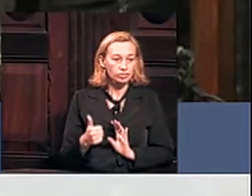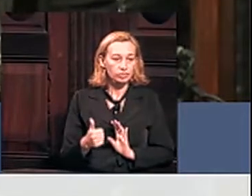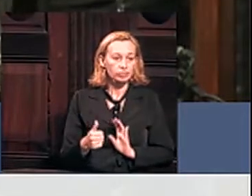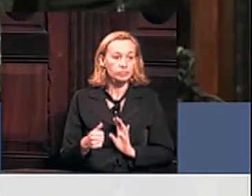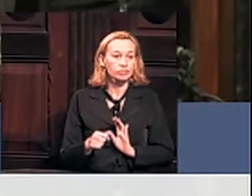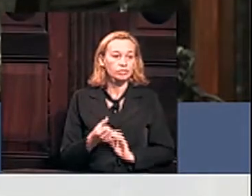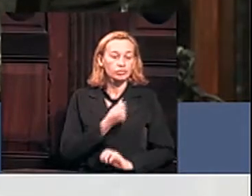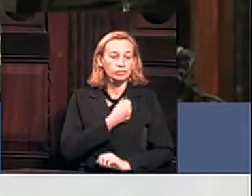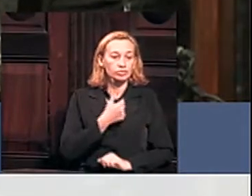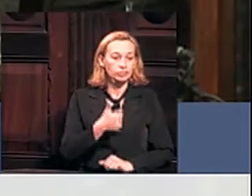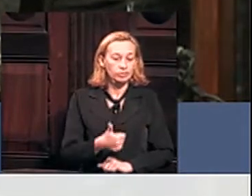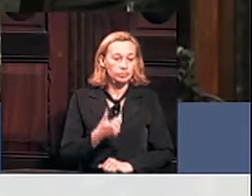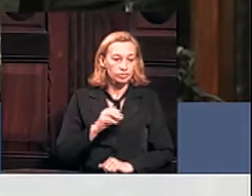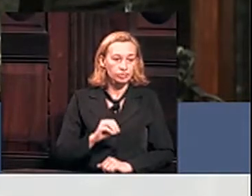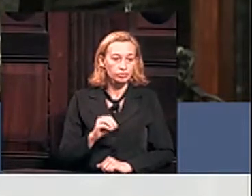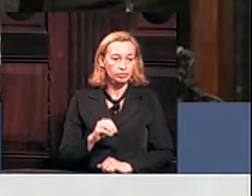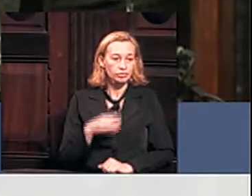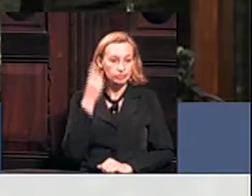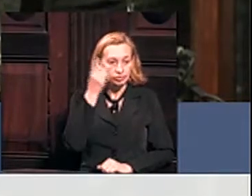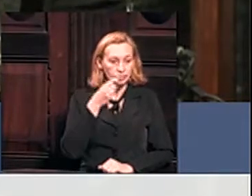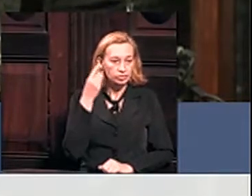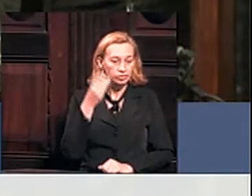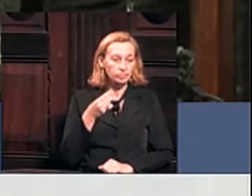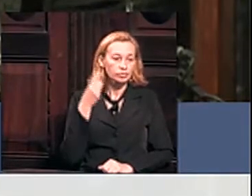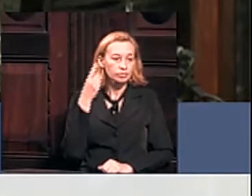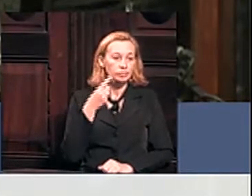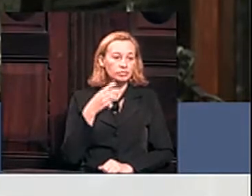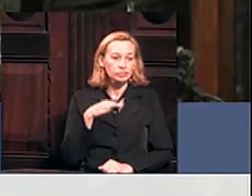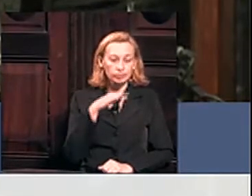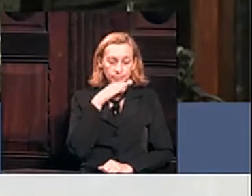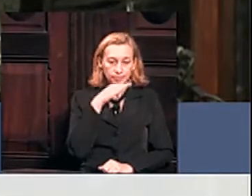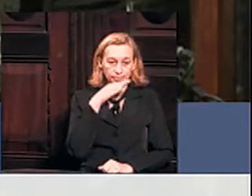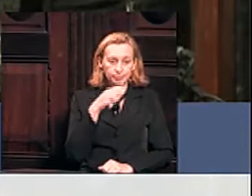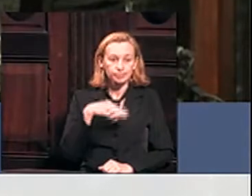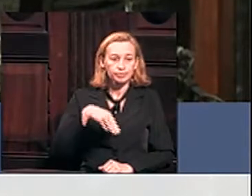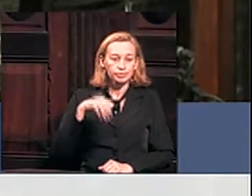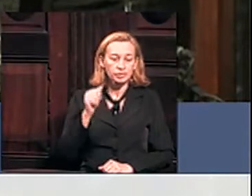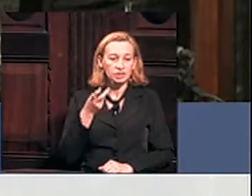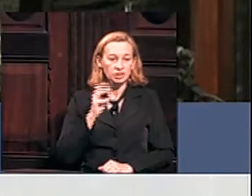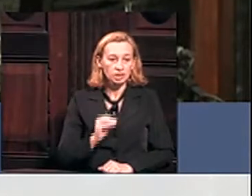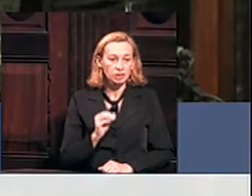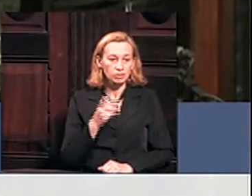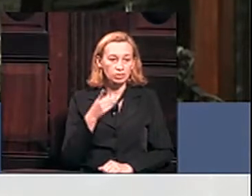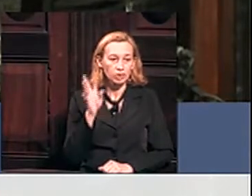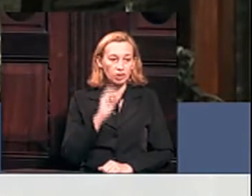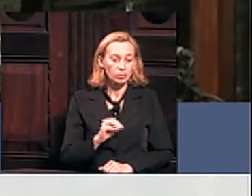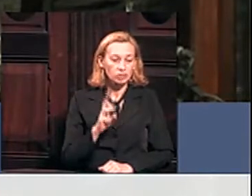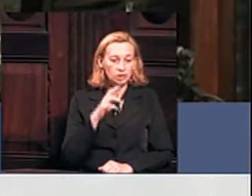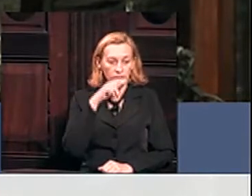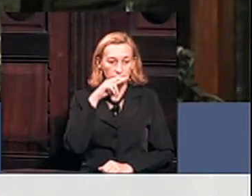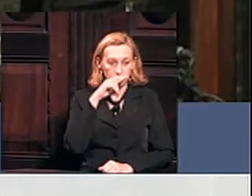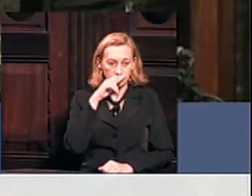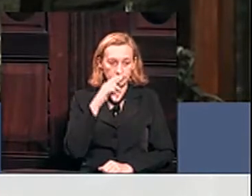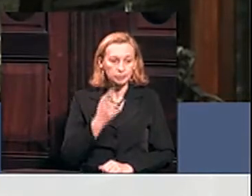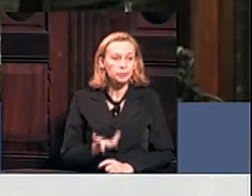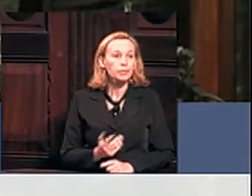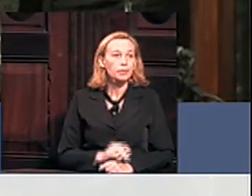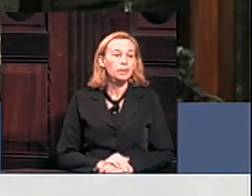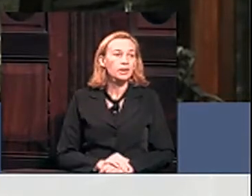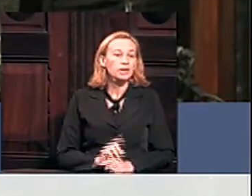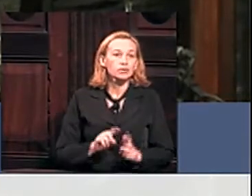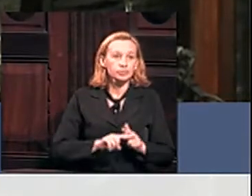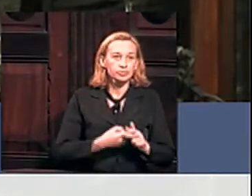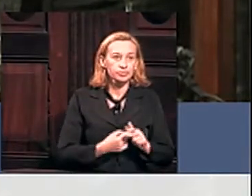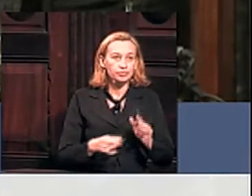André Lazzaroni, Carlos Minks, Quinho da Mangueira, Flávio Bolsonaro, Gustavo Tutuca, Marcelo Freixo, Paulo Ramos, Rafael Pisciani, Wagner Montes, Zaqueu Teixeira, que altera a